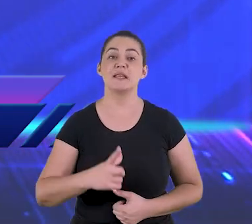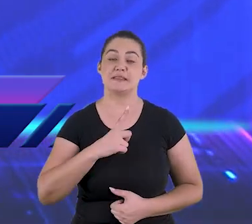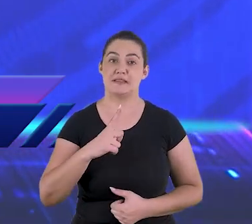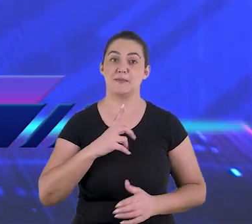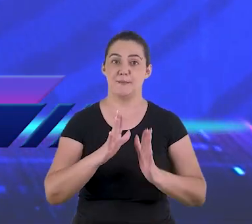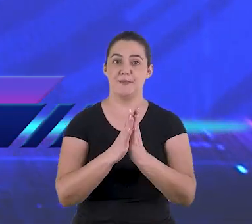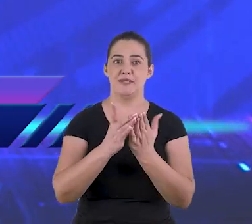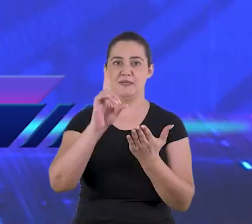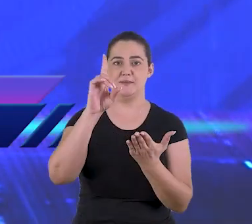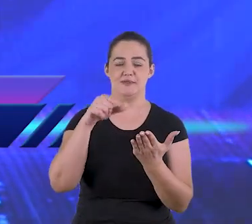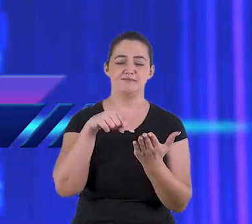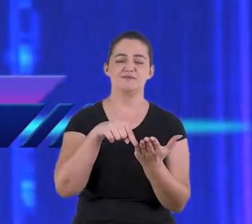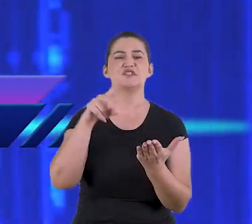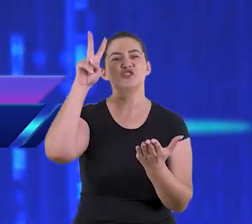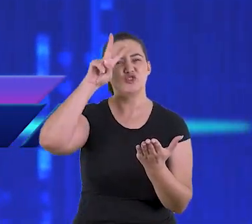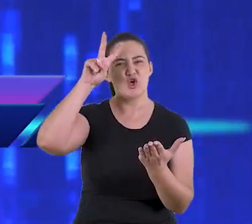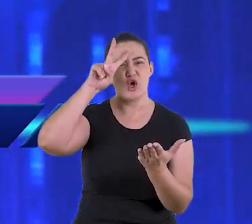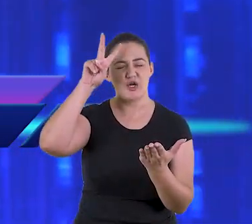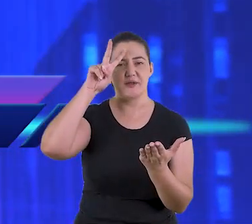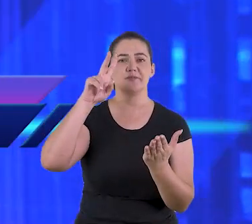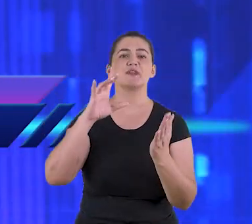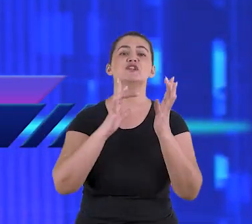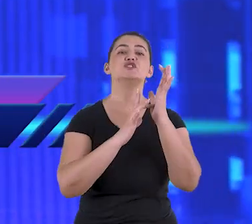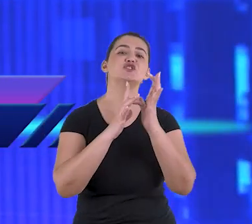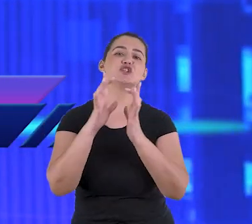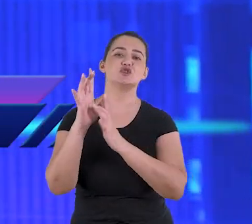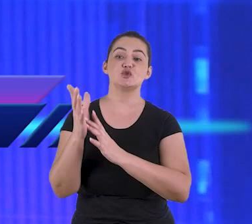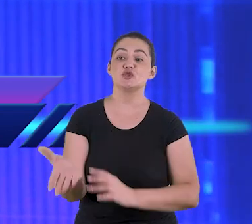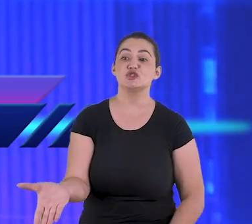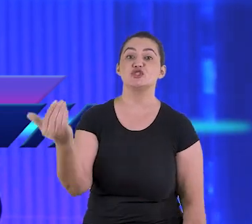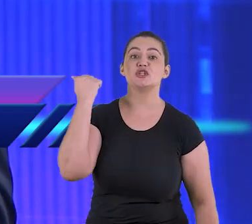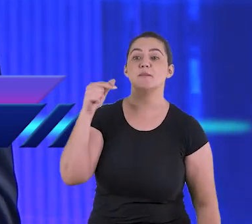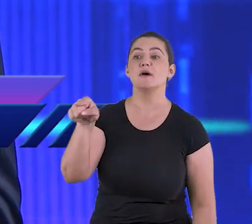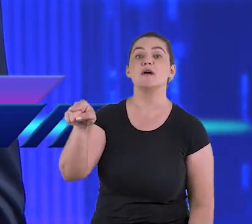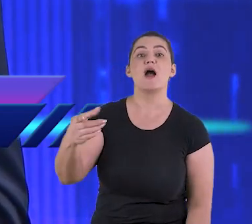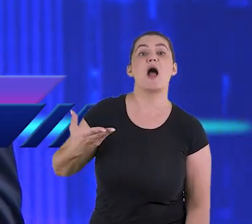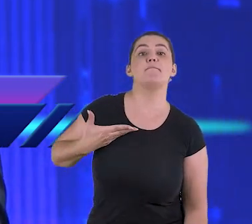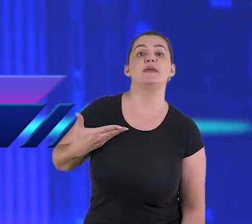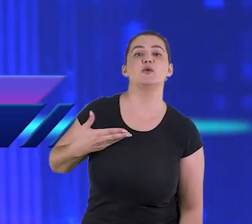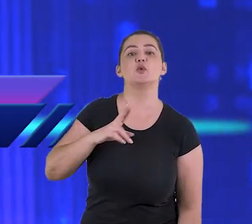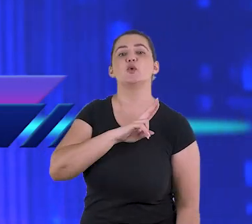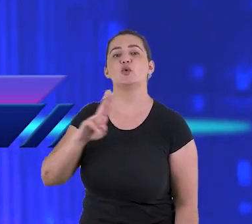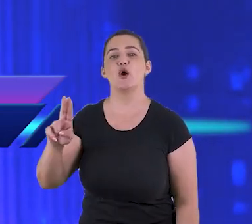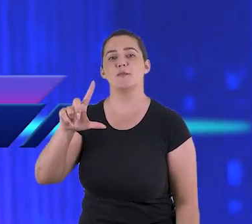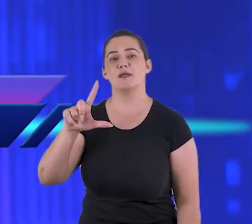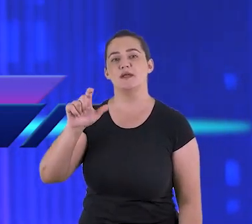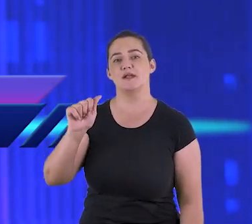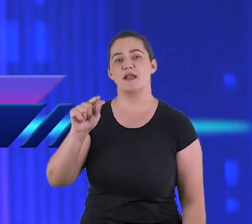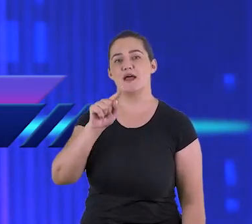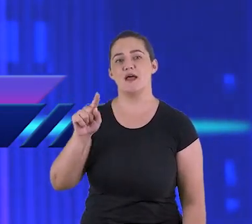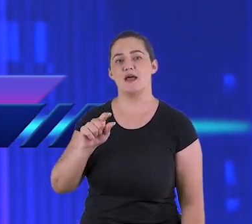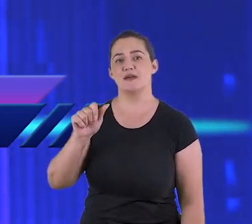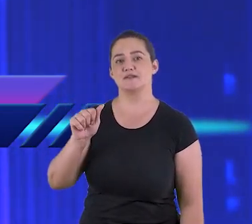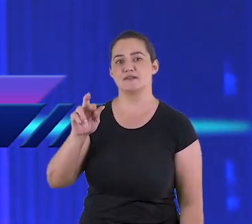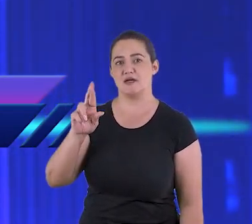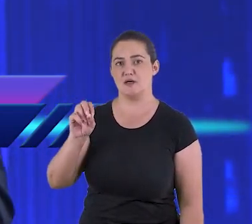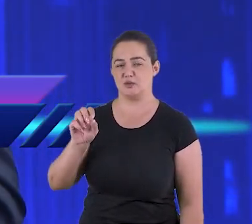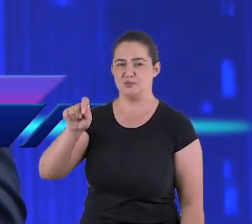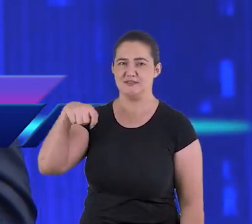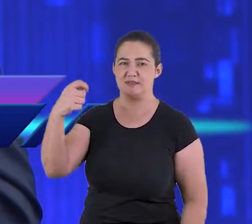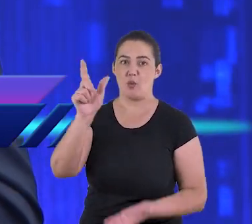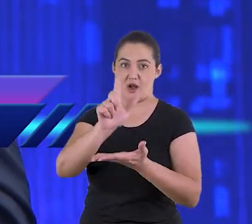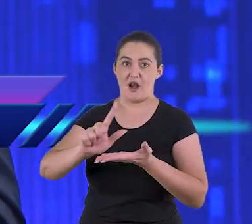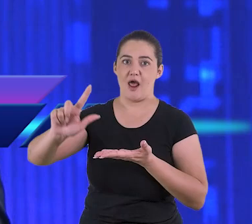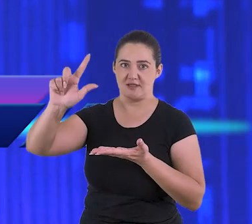esquecidos. Houve na Bíblia um momento quando Jesus ressuscita um dos seus